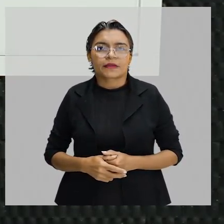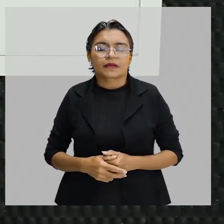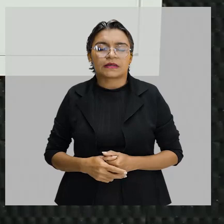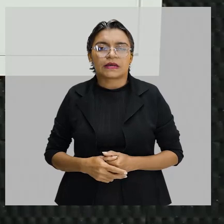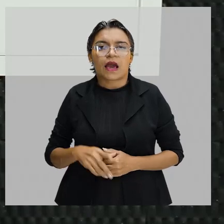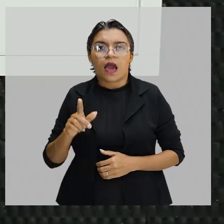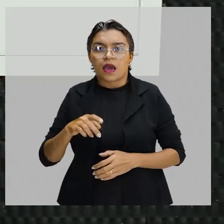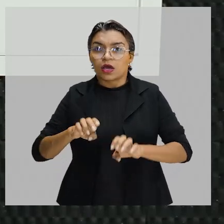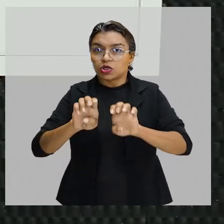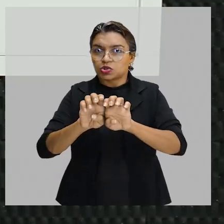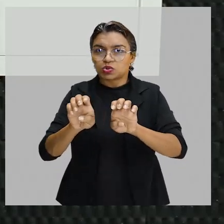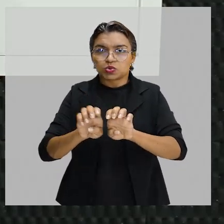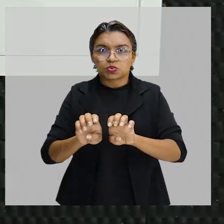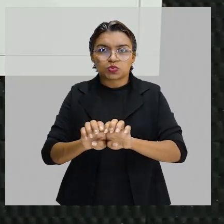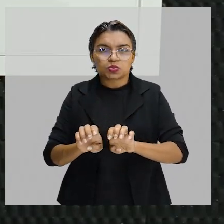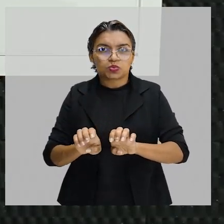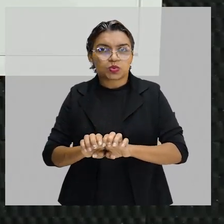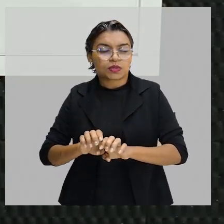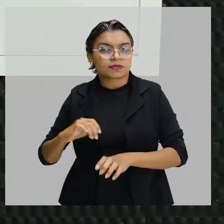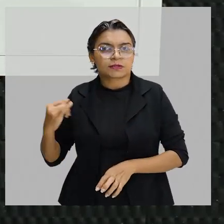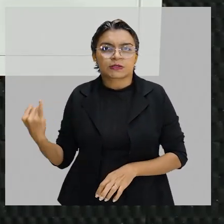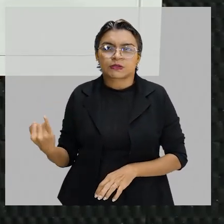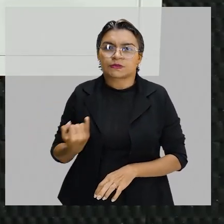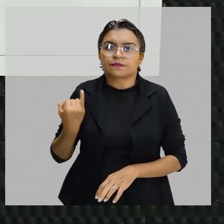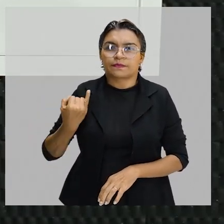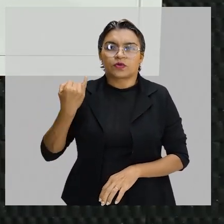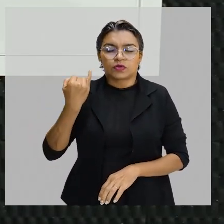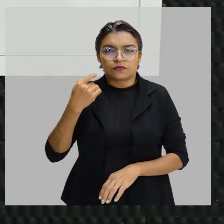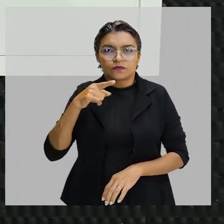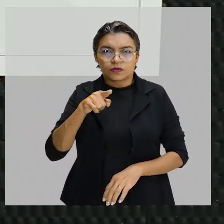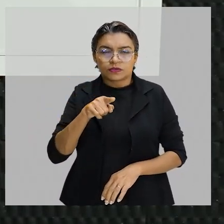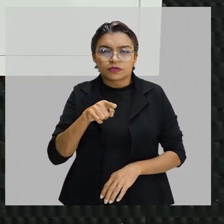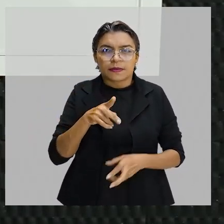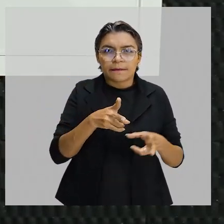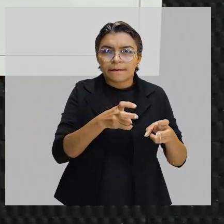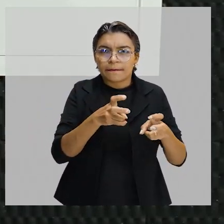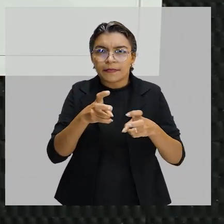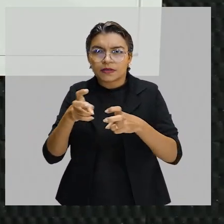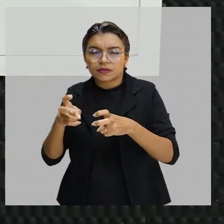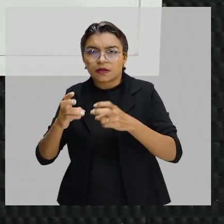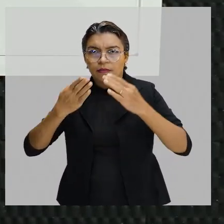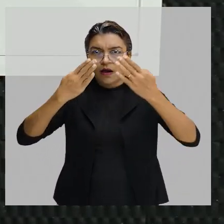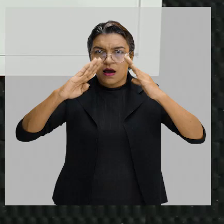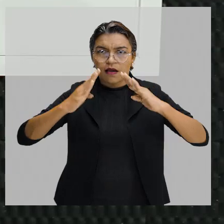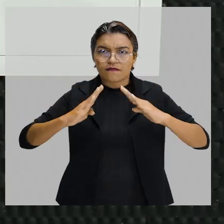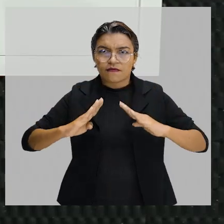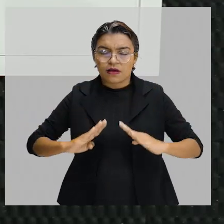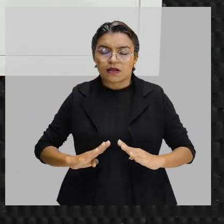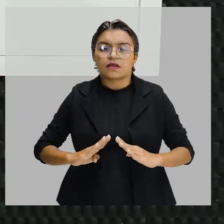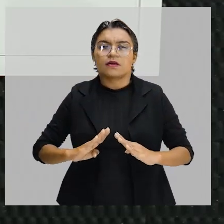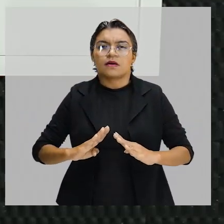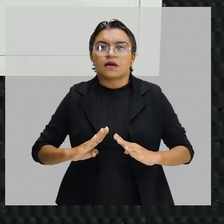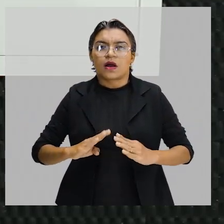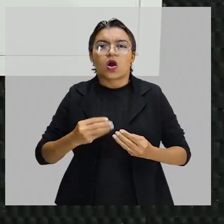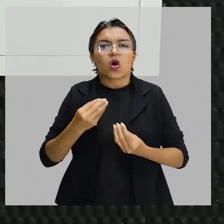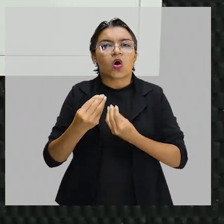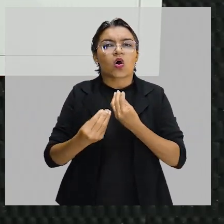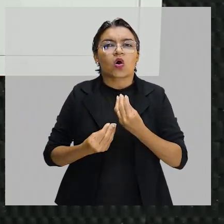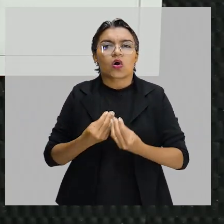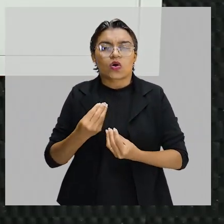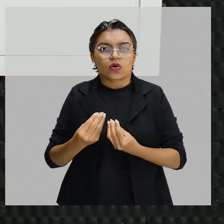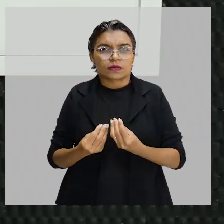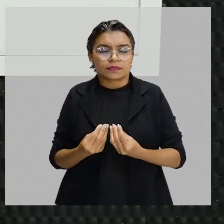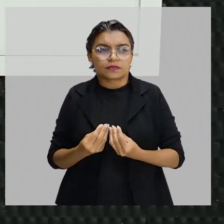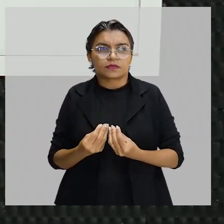estruturas fundamentais para que você possa avaliar o funcionamento, a contento ou não, daquilo que